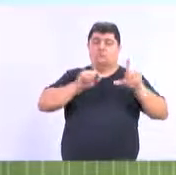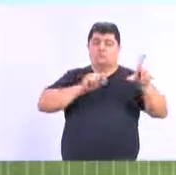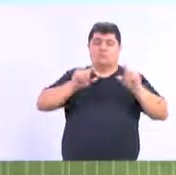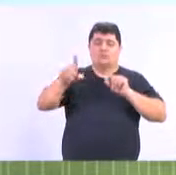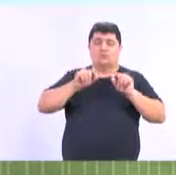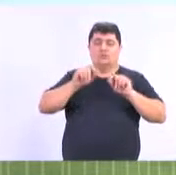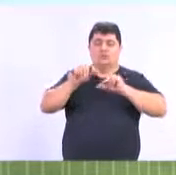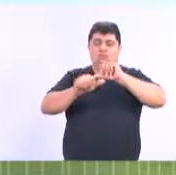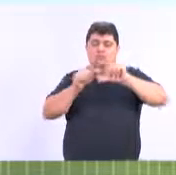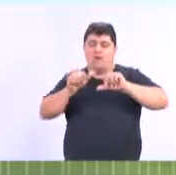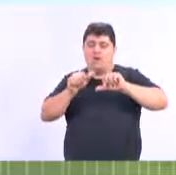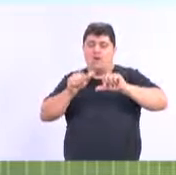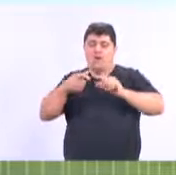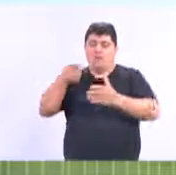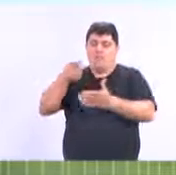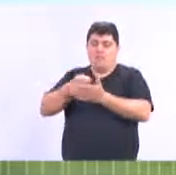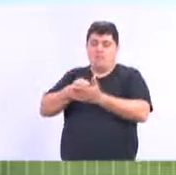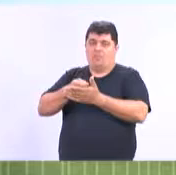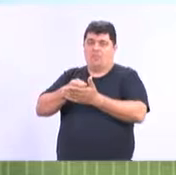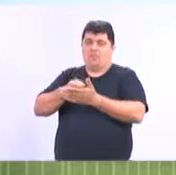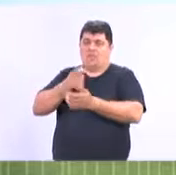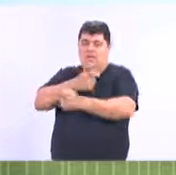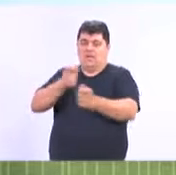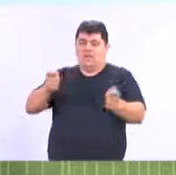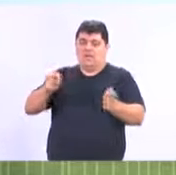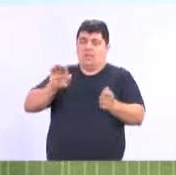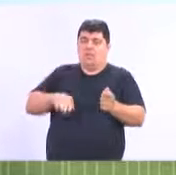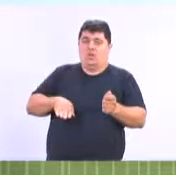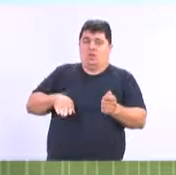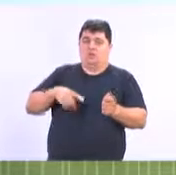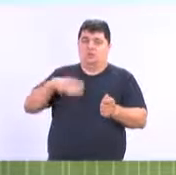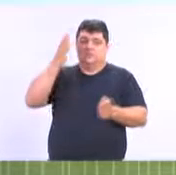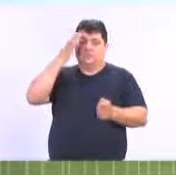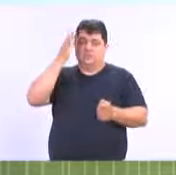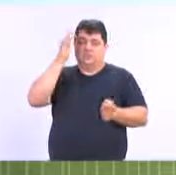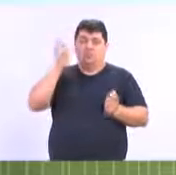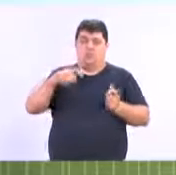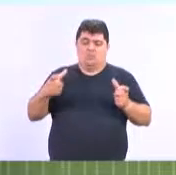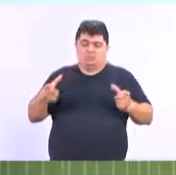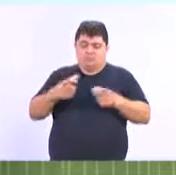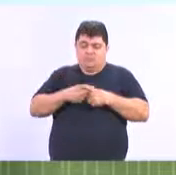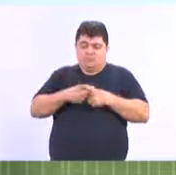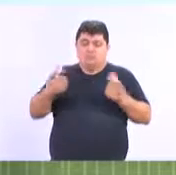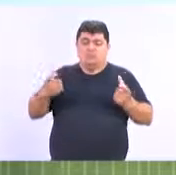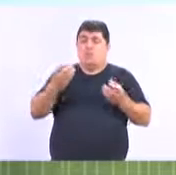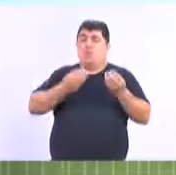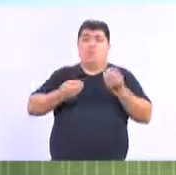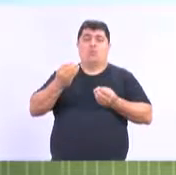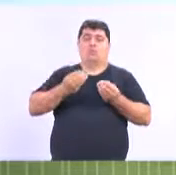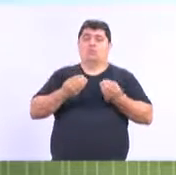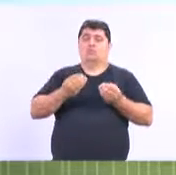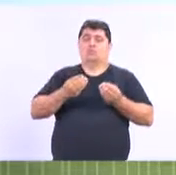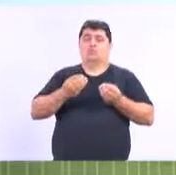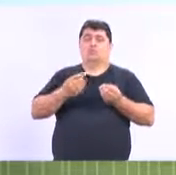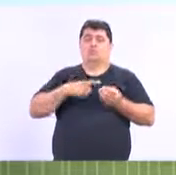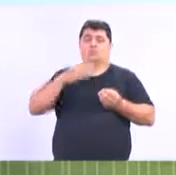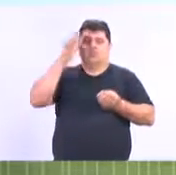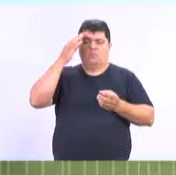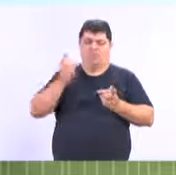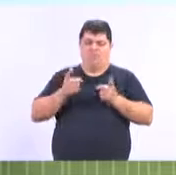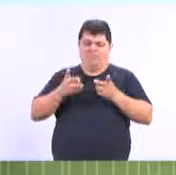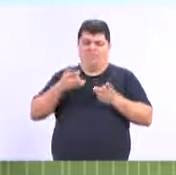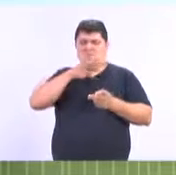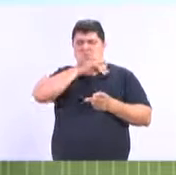são objetivas. Tem como eu saber se a empresa está piorando a qualidade dos produtos ou não. Tem como eu saber se as minhas vendas estão sendo